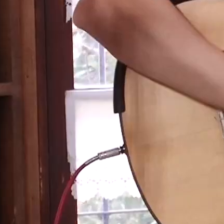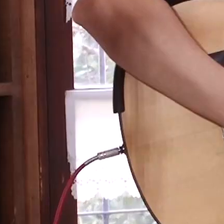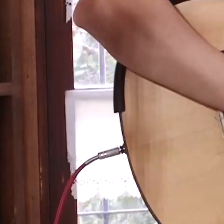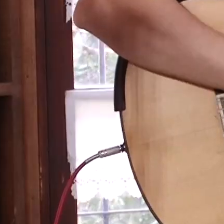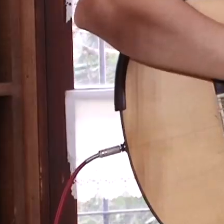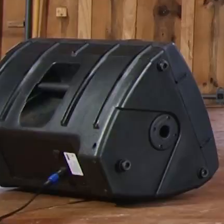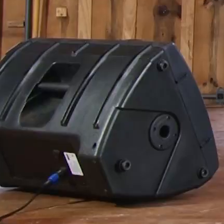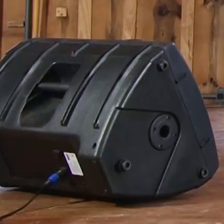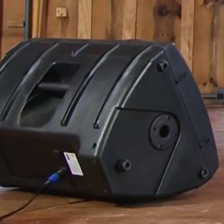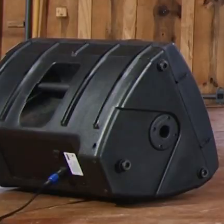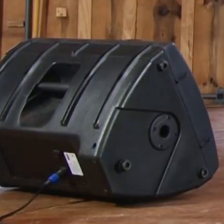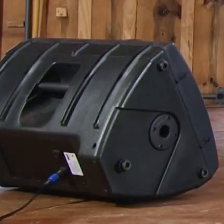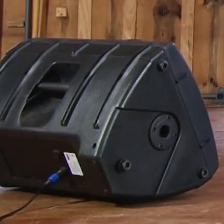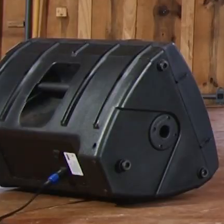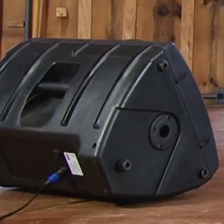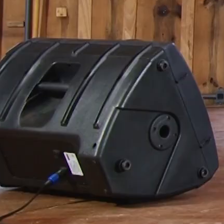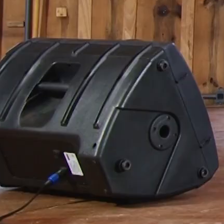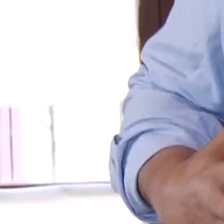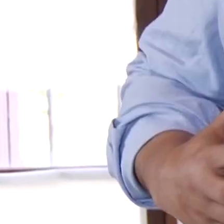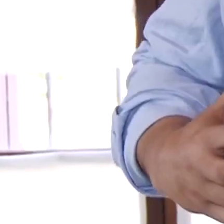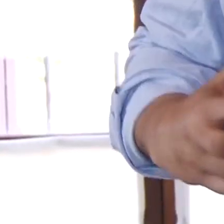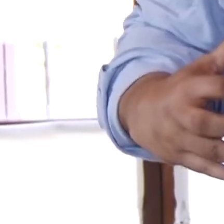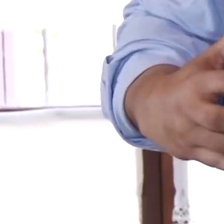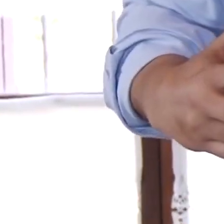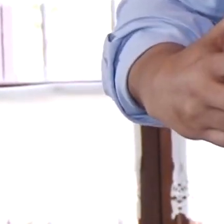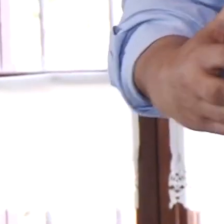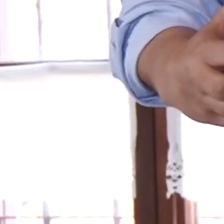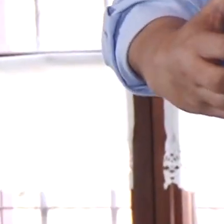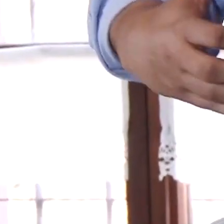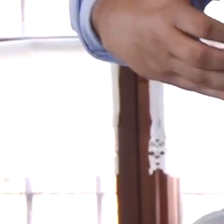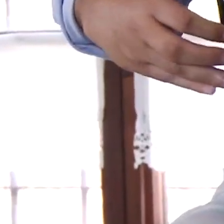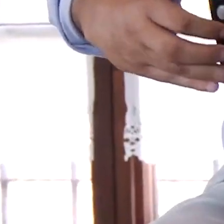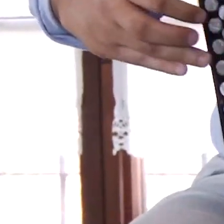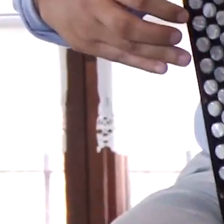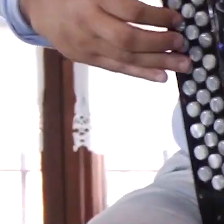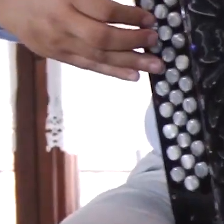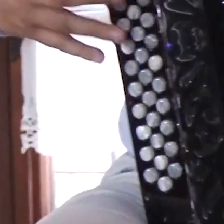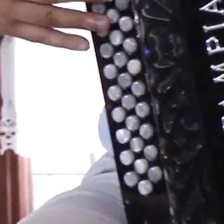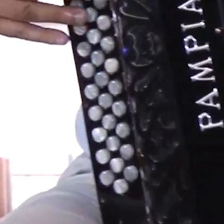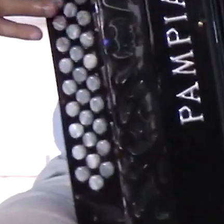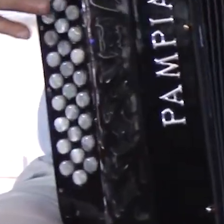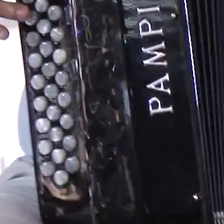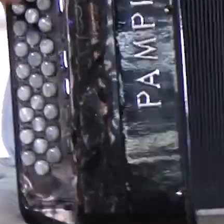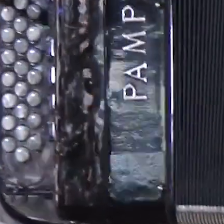e no dia seguinte a jornada prossegue.